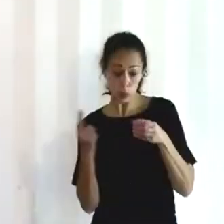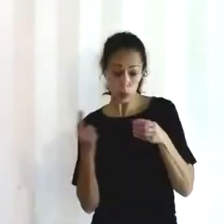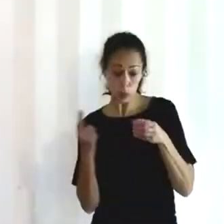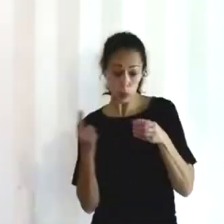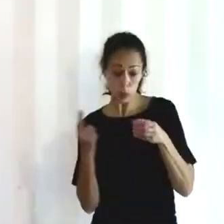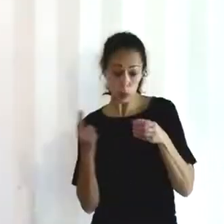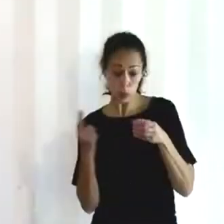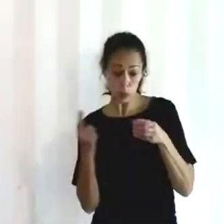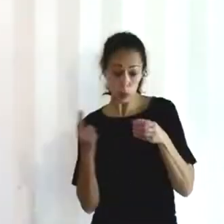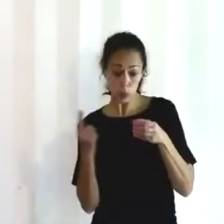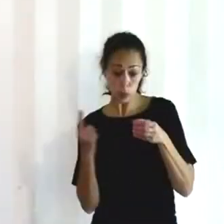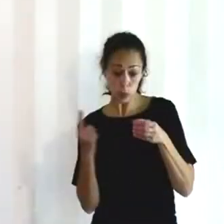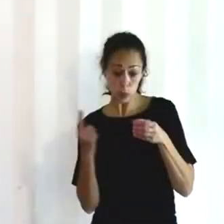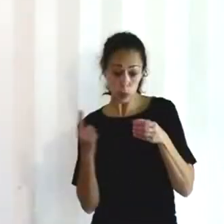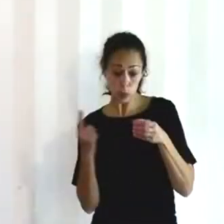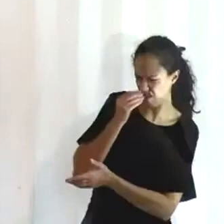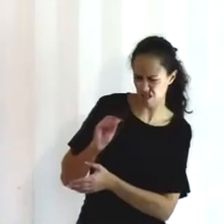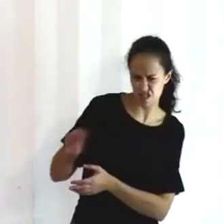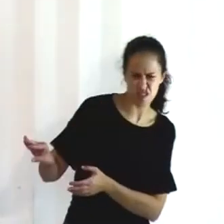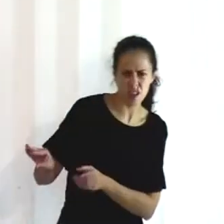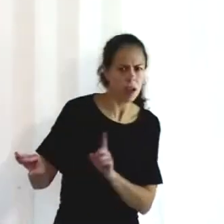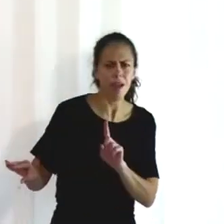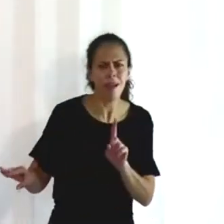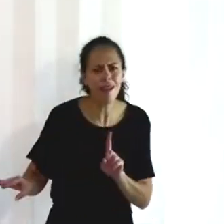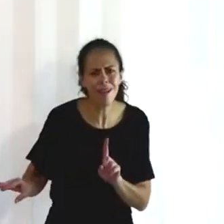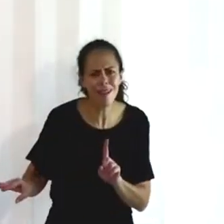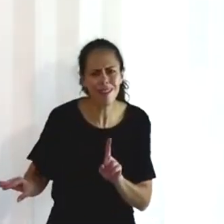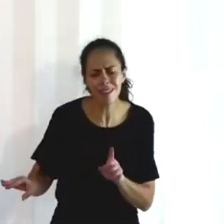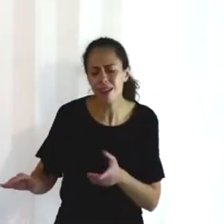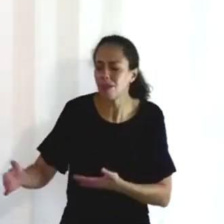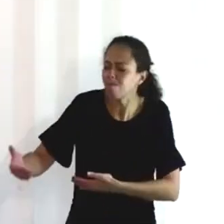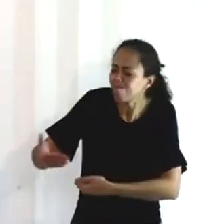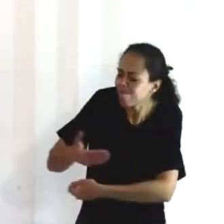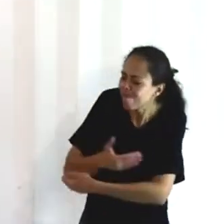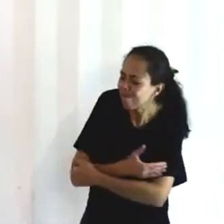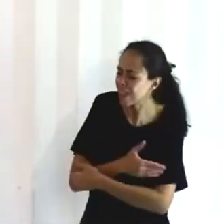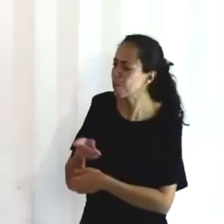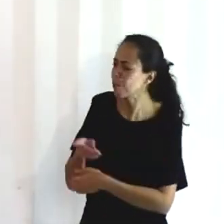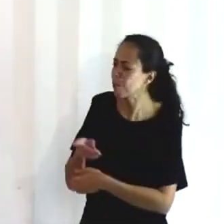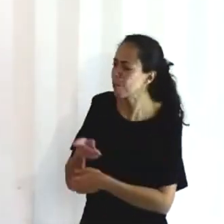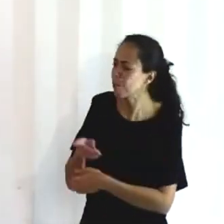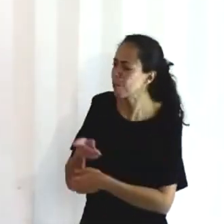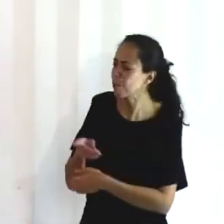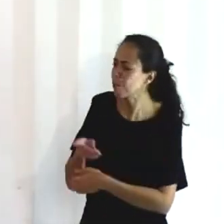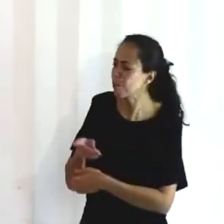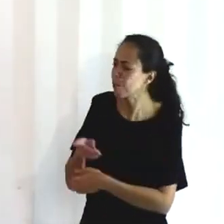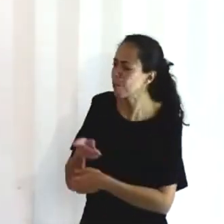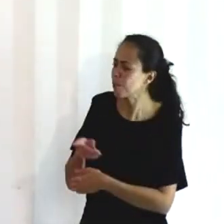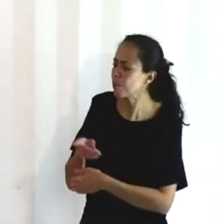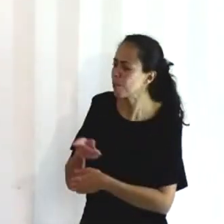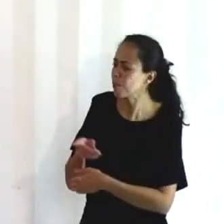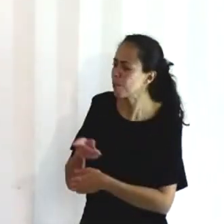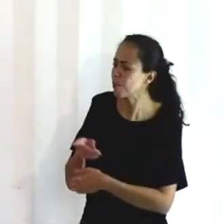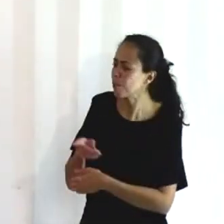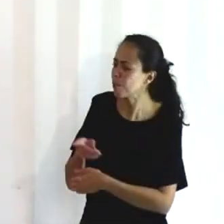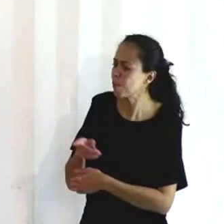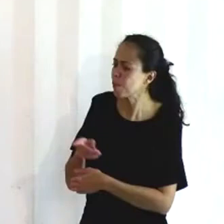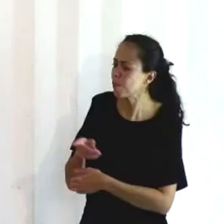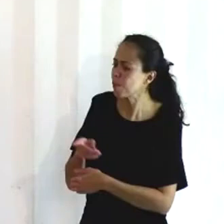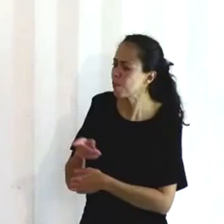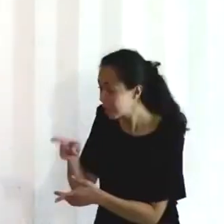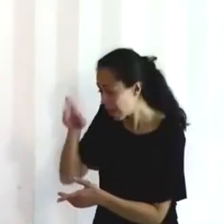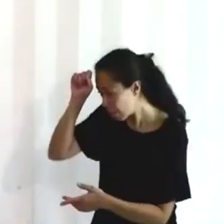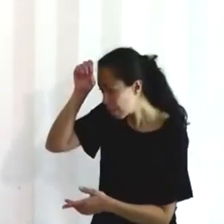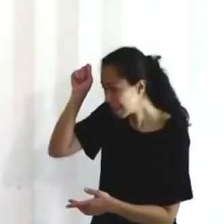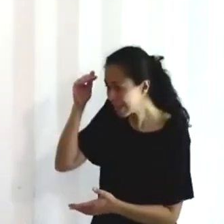dia após dia, através da prestação de contas, da convivência, vai tendo amadurecimento. Ao passo que quando nós abandonamos